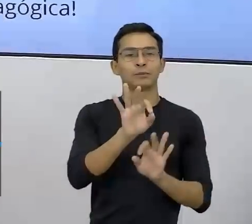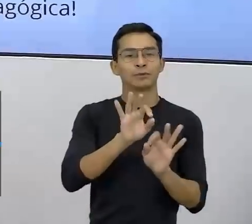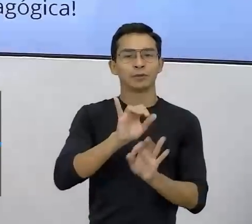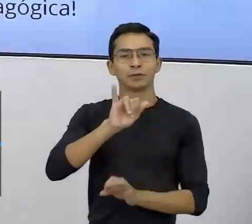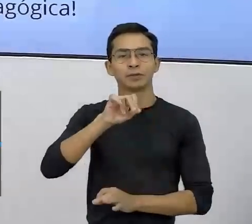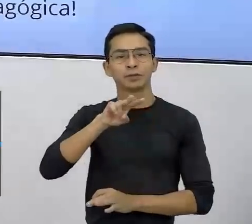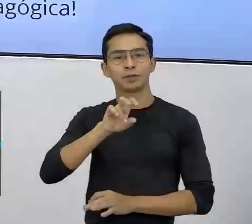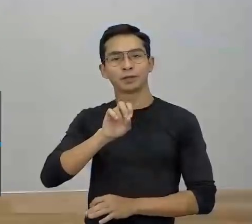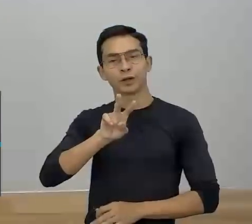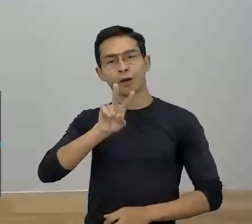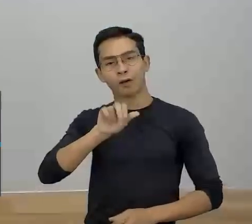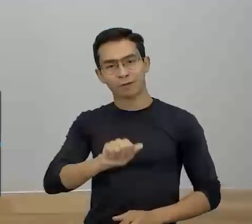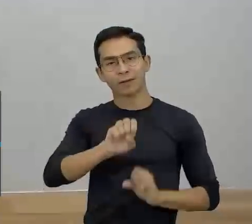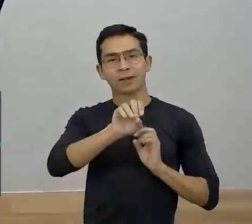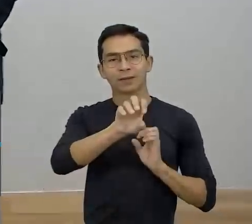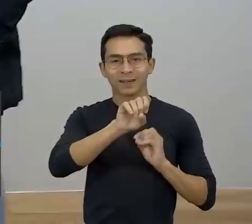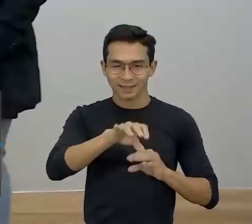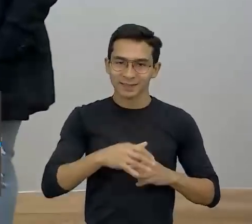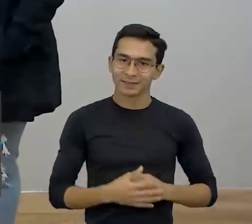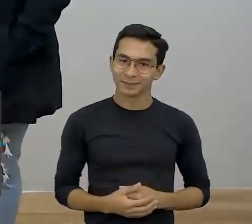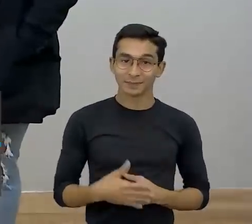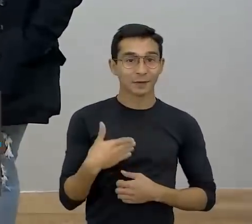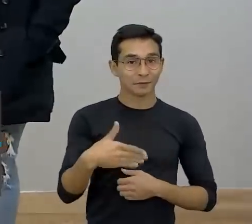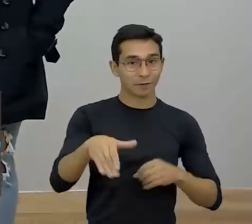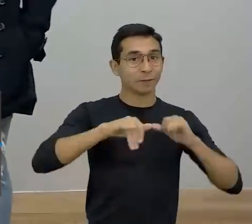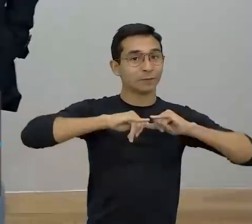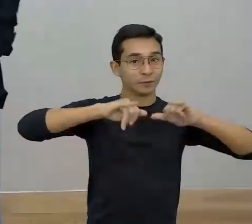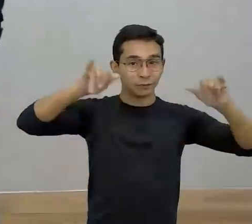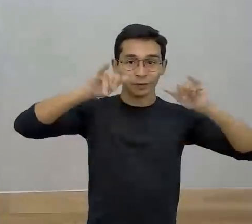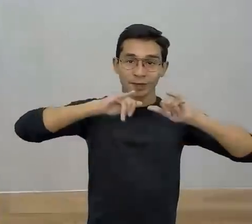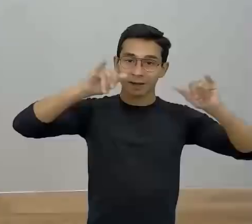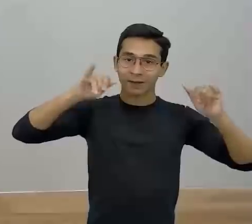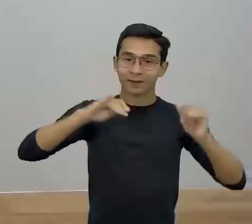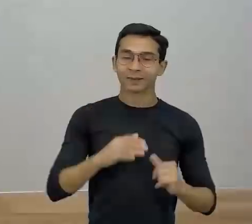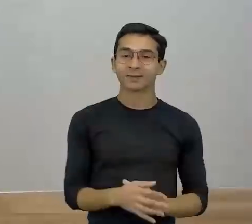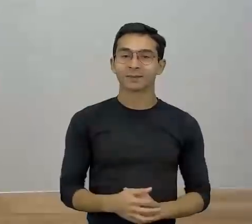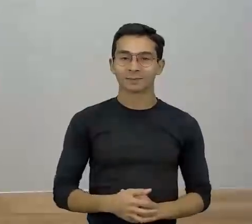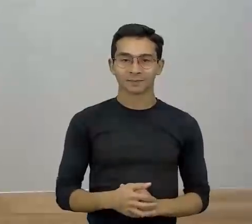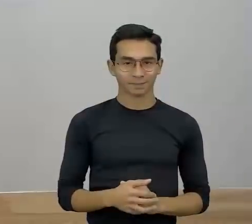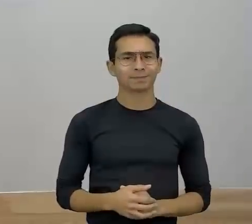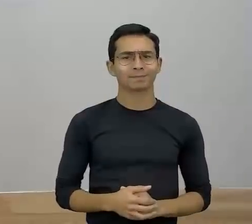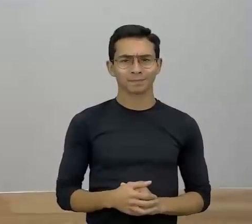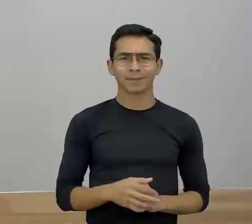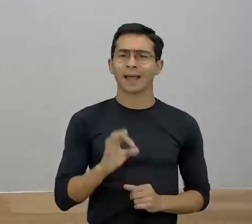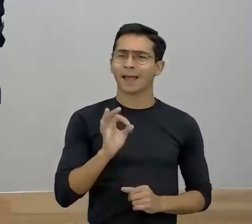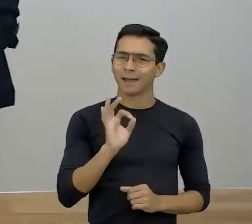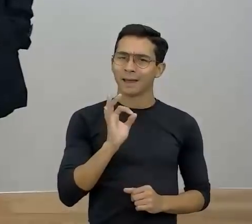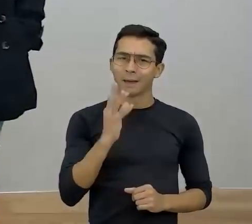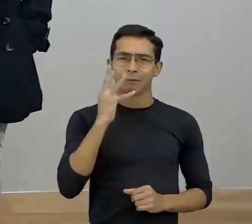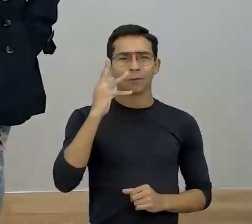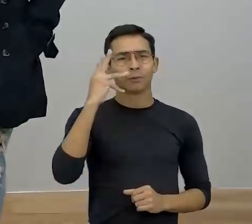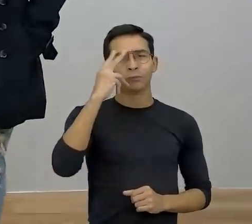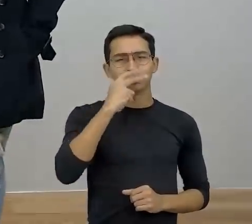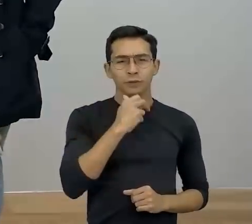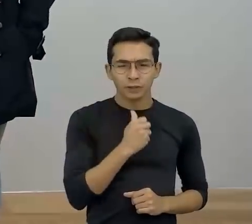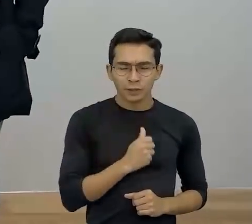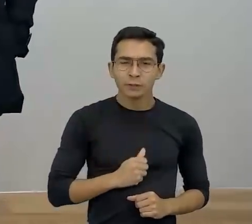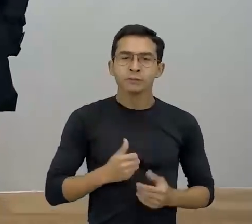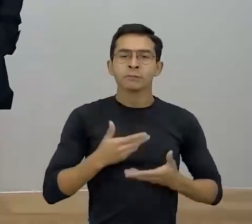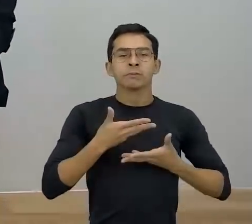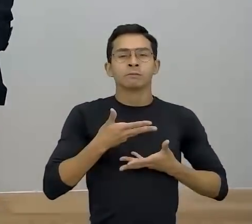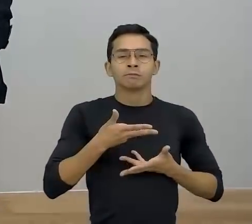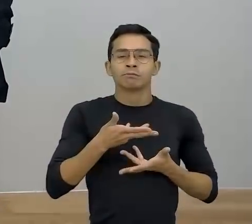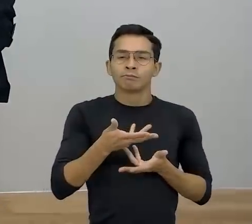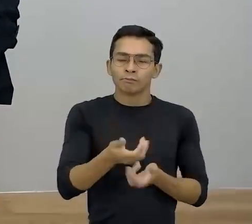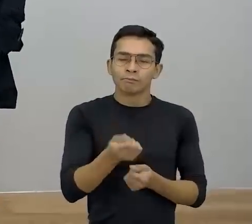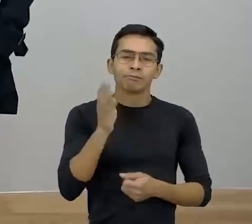Educação. É isso mesmo. E agora vamos para a divulgação, né? Exatamente. Vimos coisas muito bonitas e o acolhimento foi super bacana.